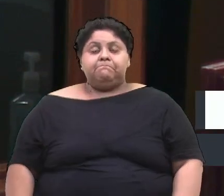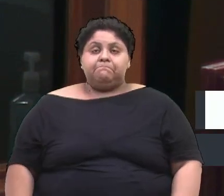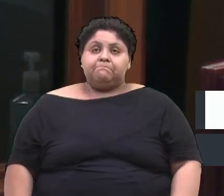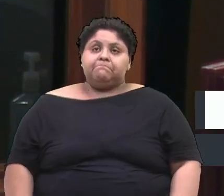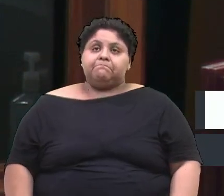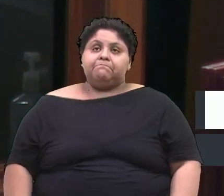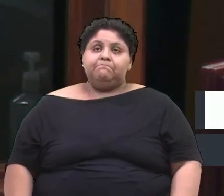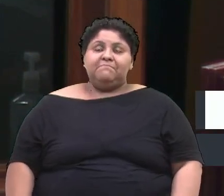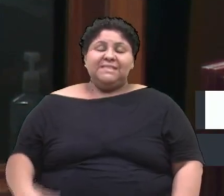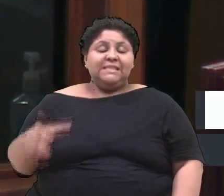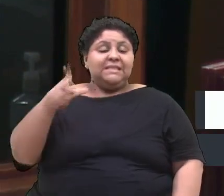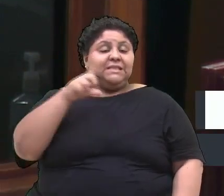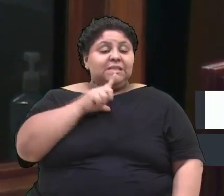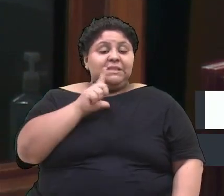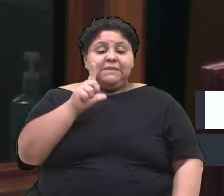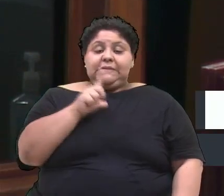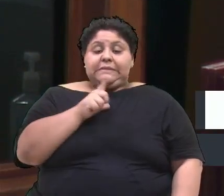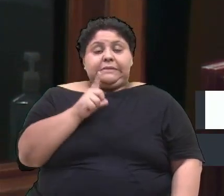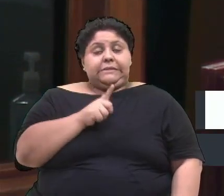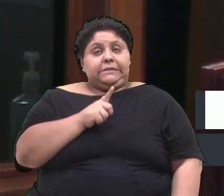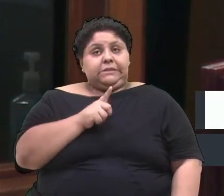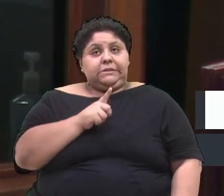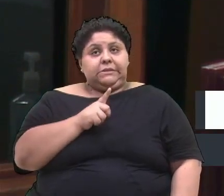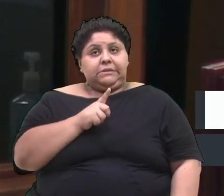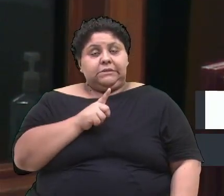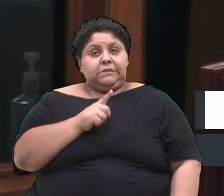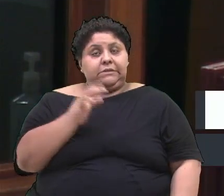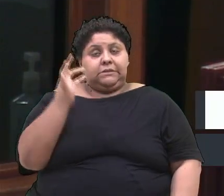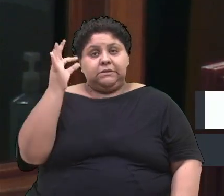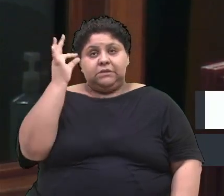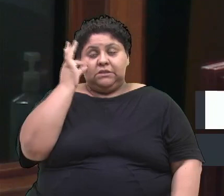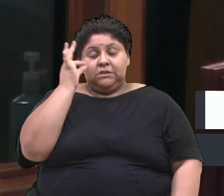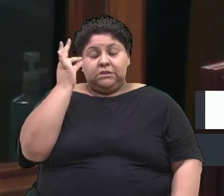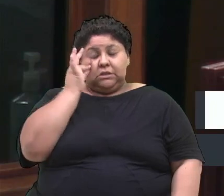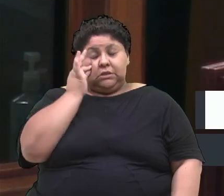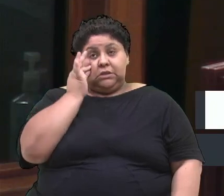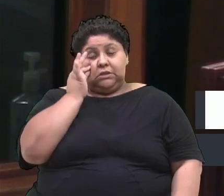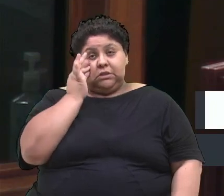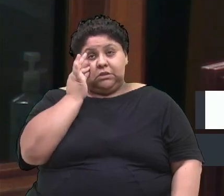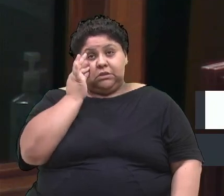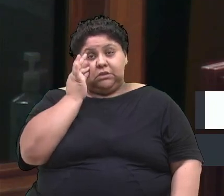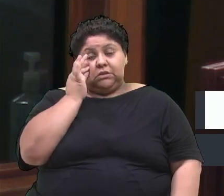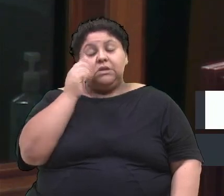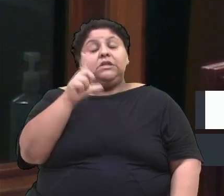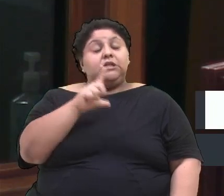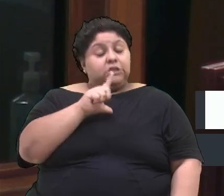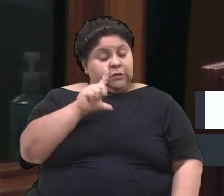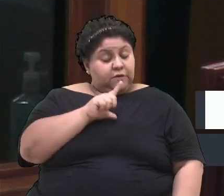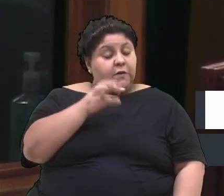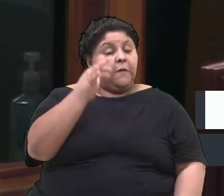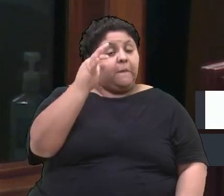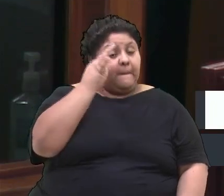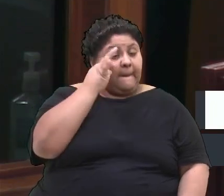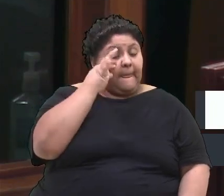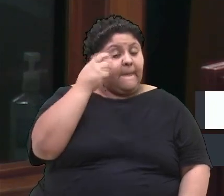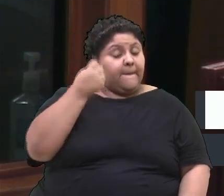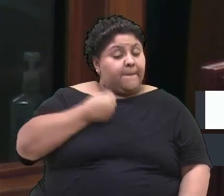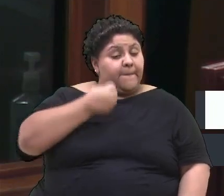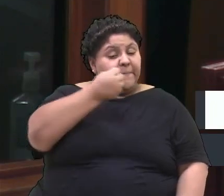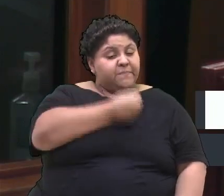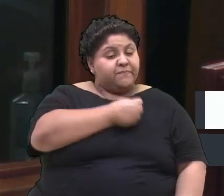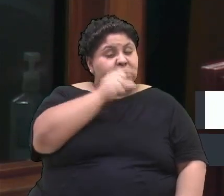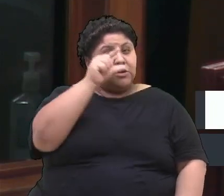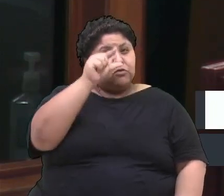não tivemos a presença, aliás, tivemos a presença de um número pequeno